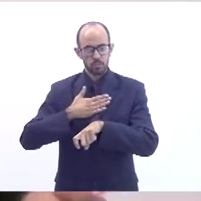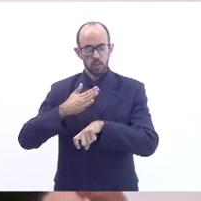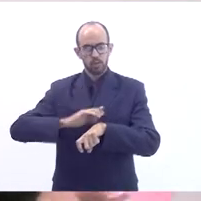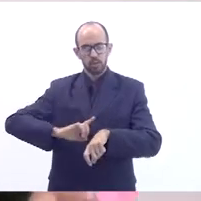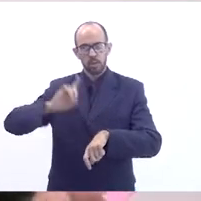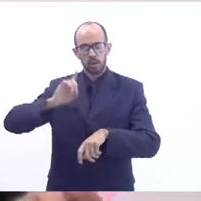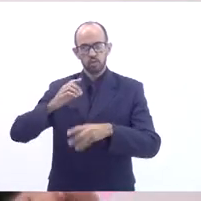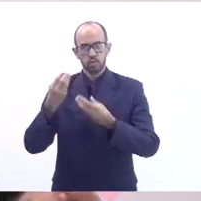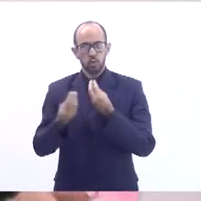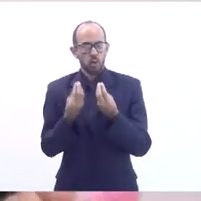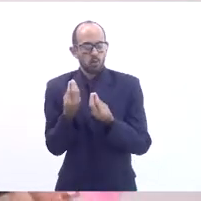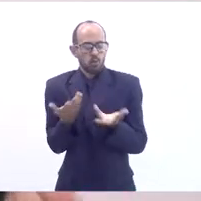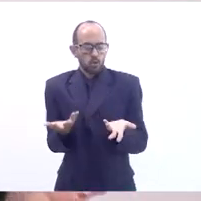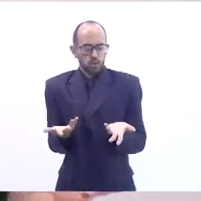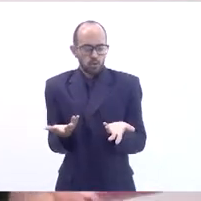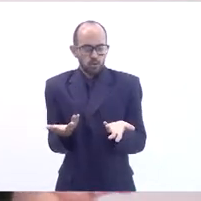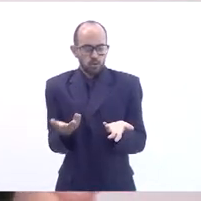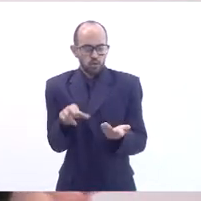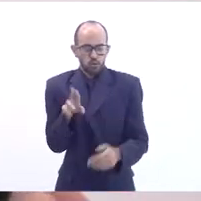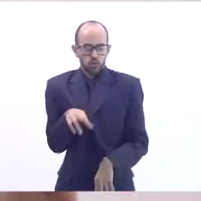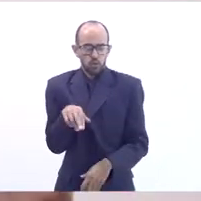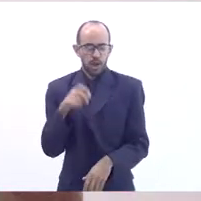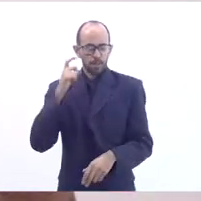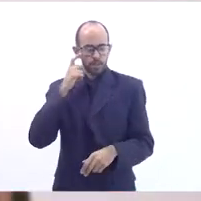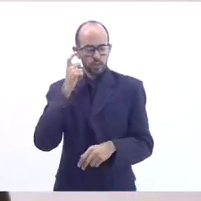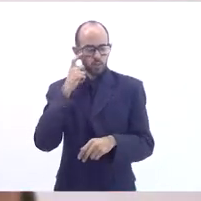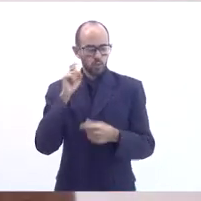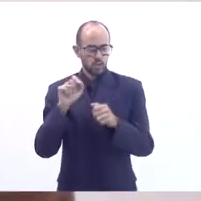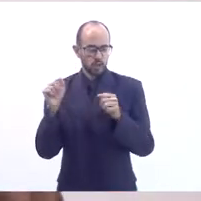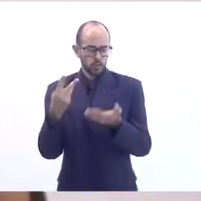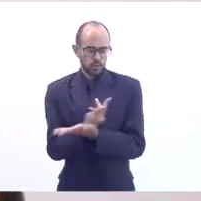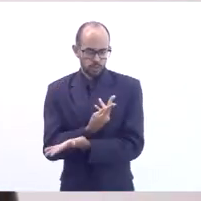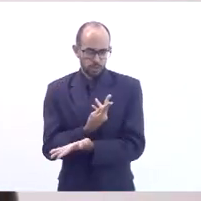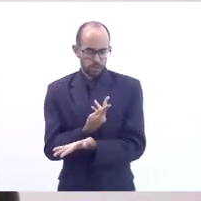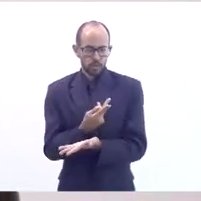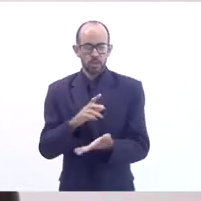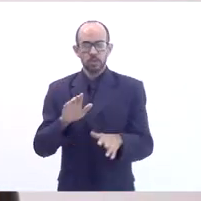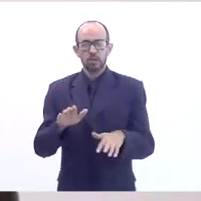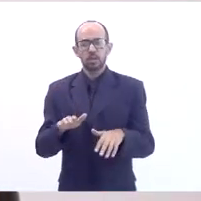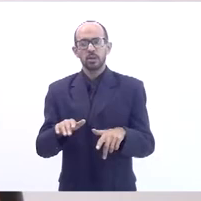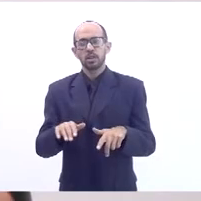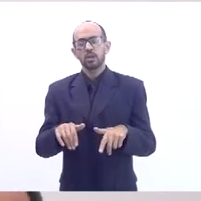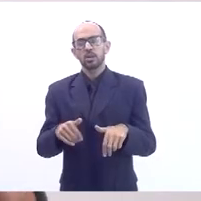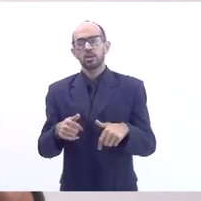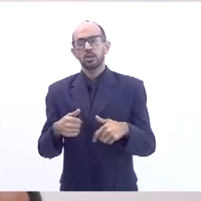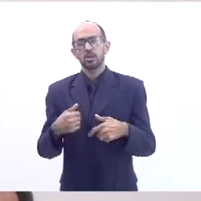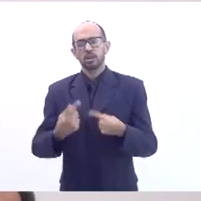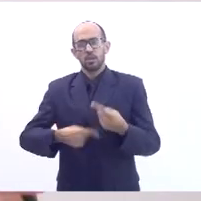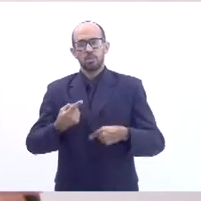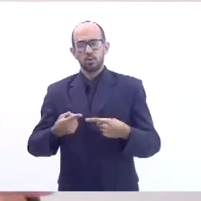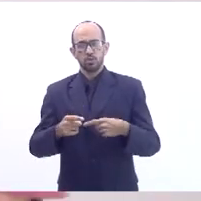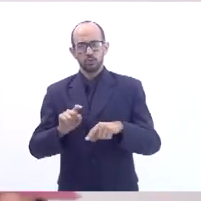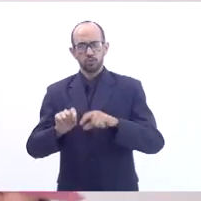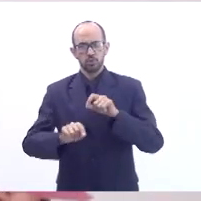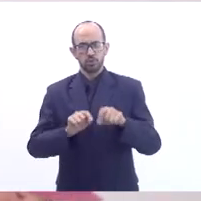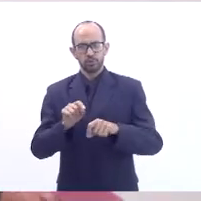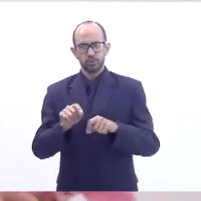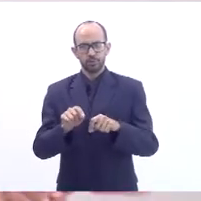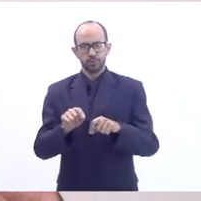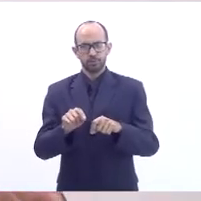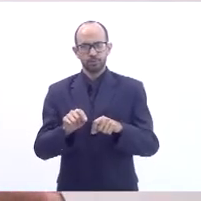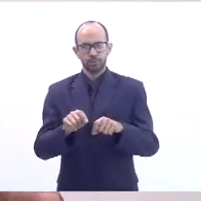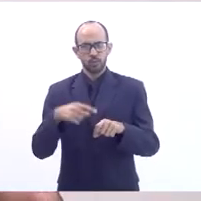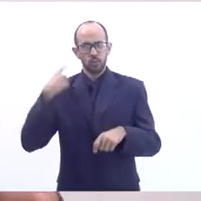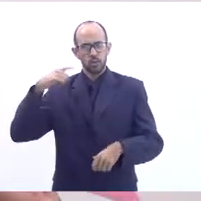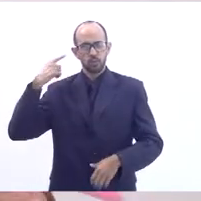caramba a gente jamais esperava que isso fosse acontecer em Fini é acabou aqui é o lados lá o